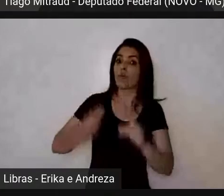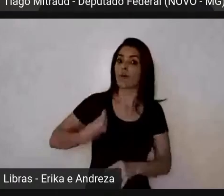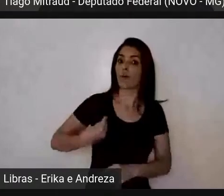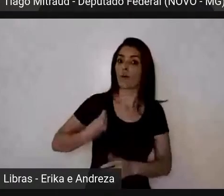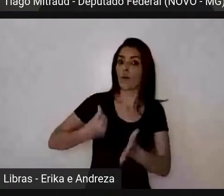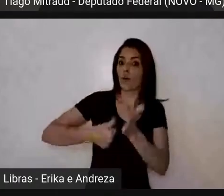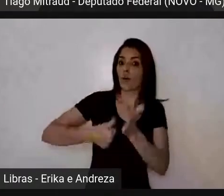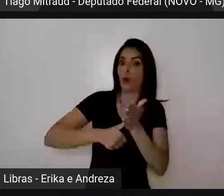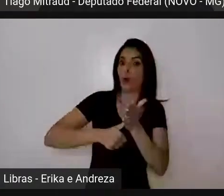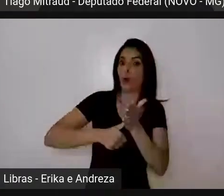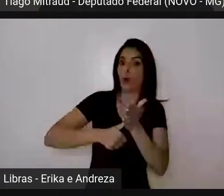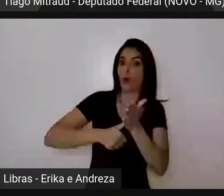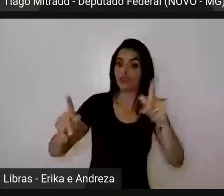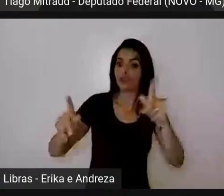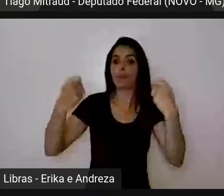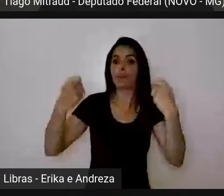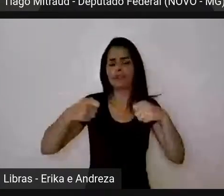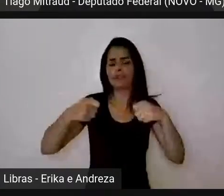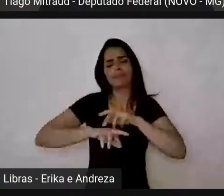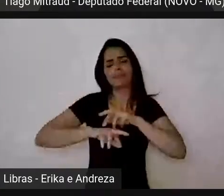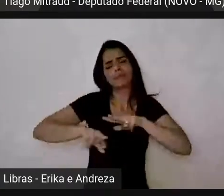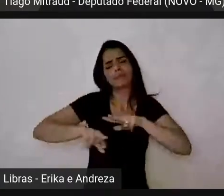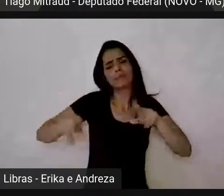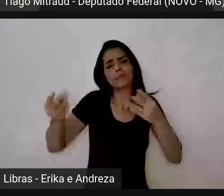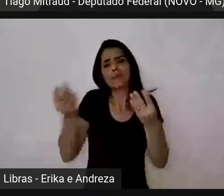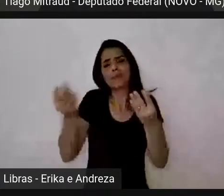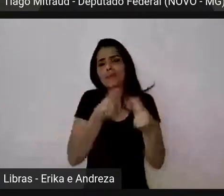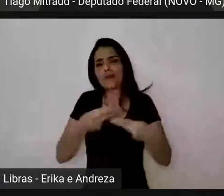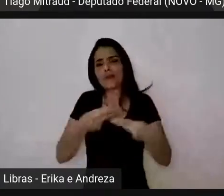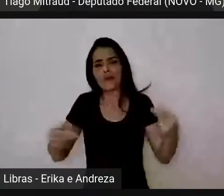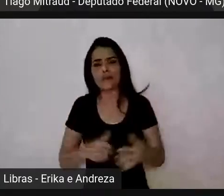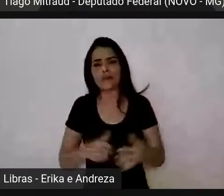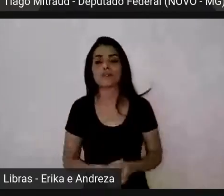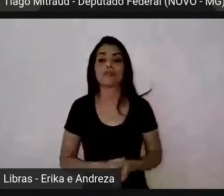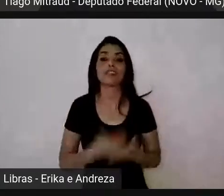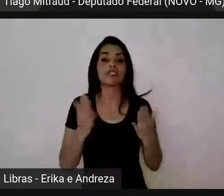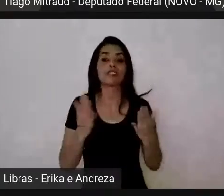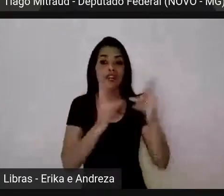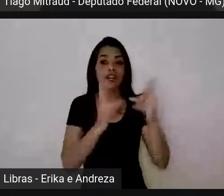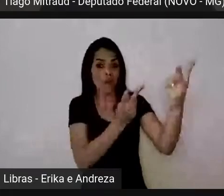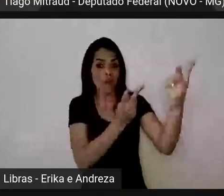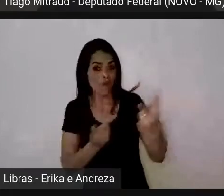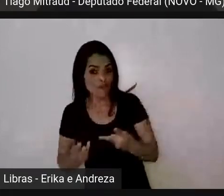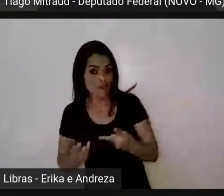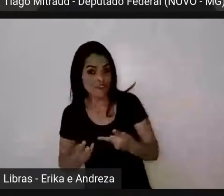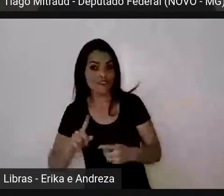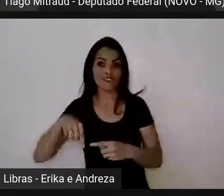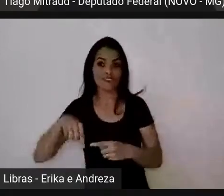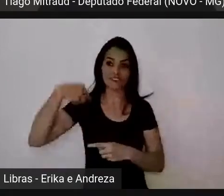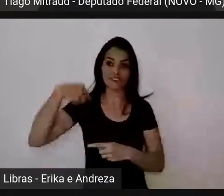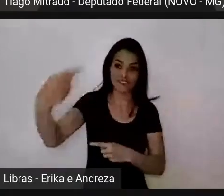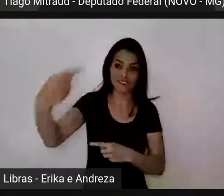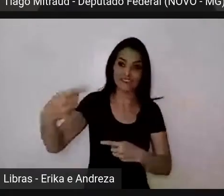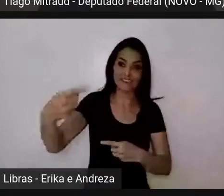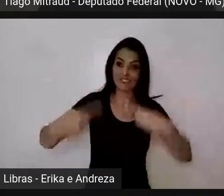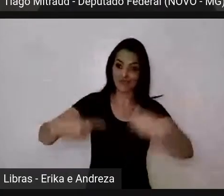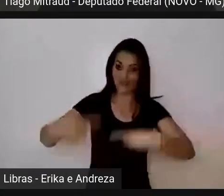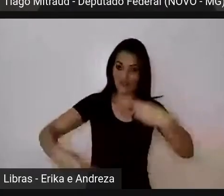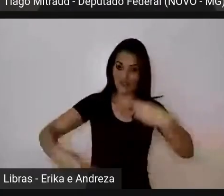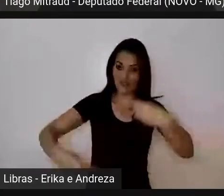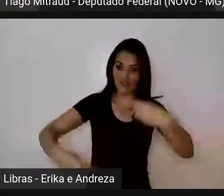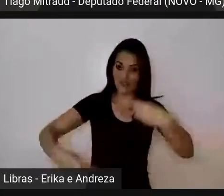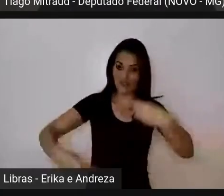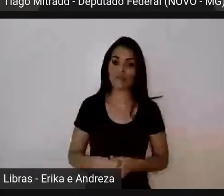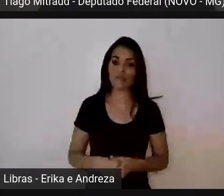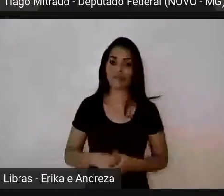turnos, etc. Então, a gente poderia, já fica o convite já para uma segunda rodada, e aí eu já passo para o